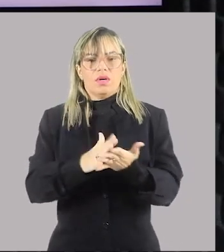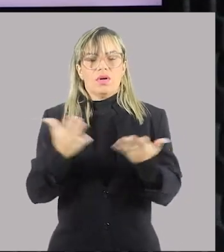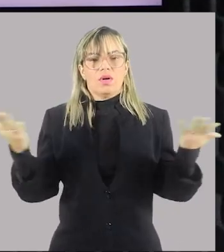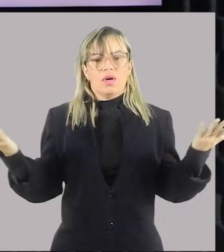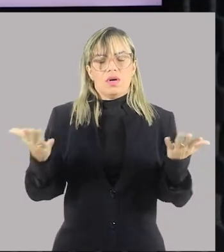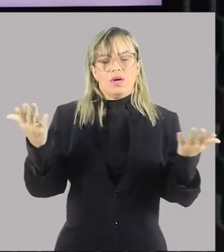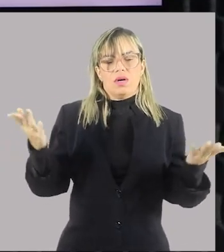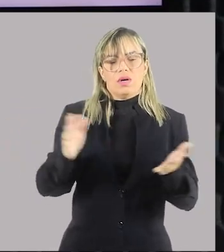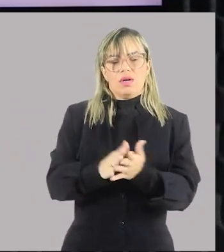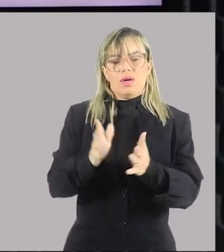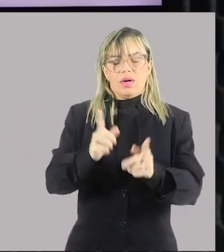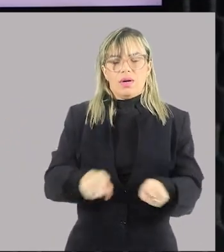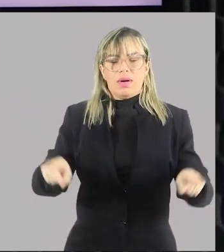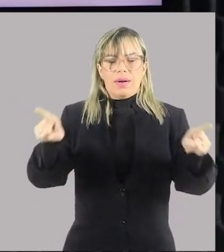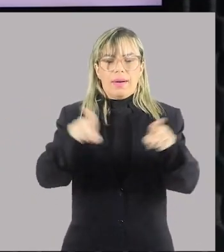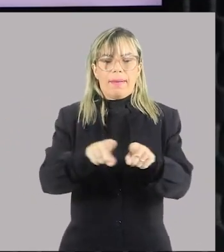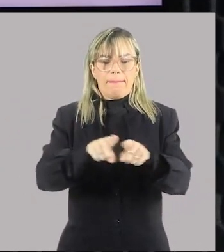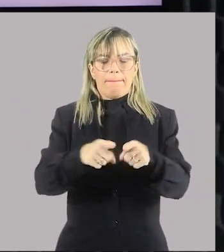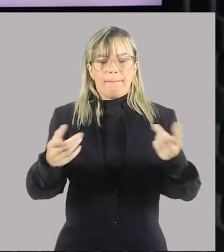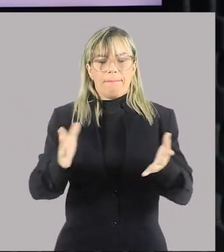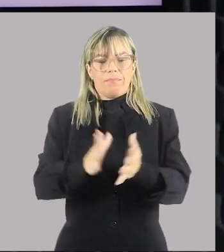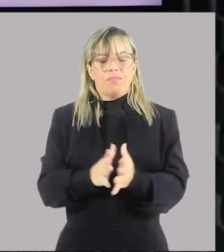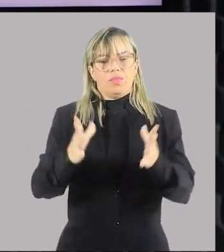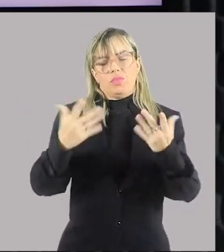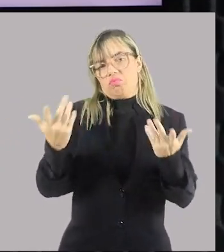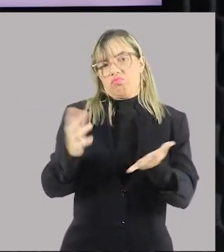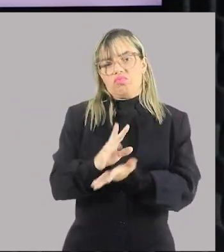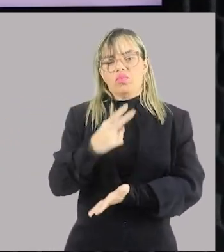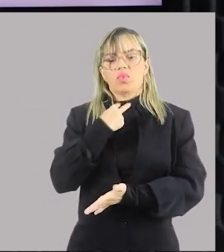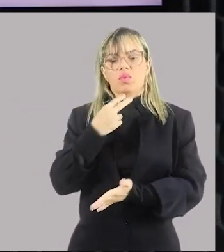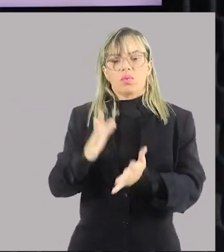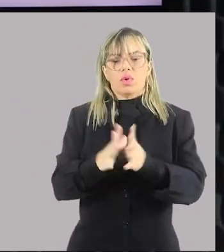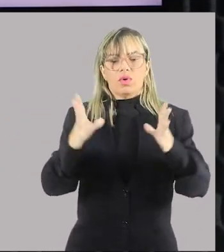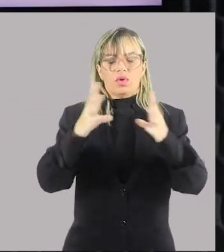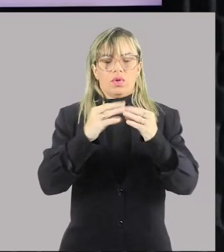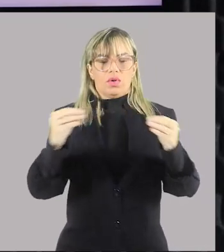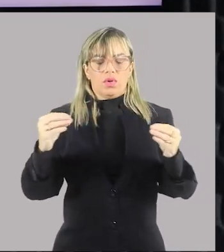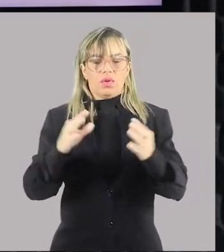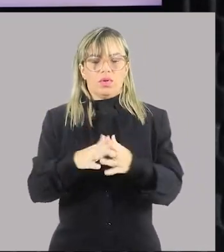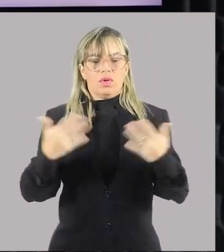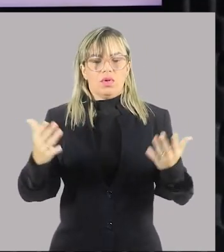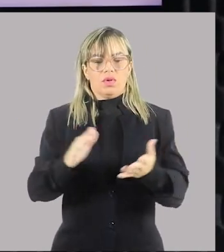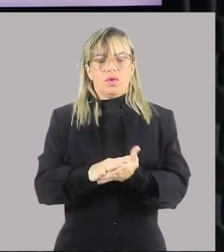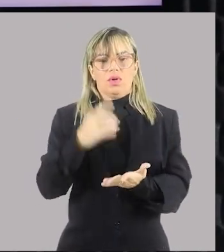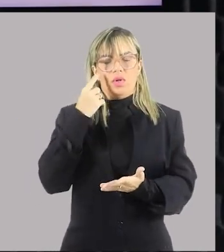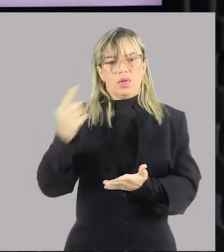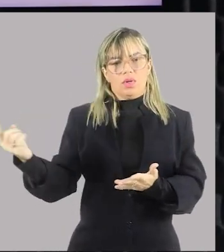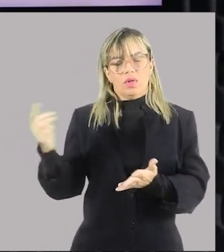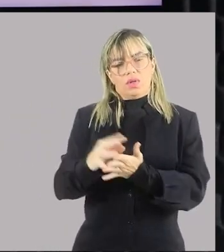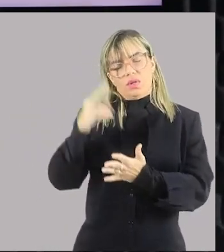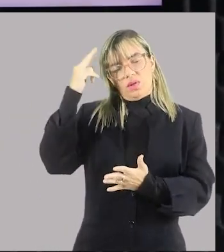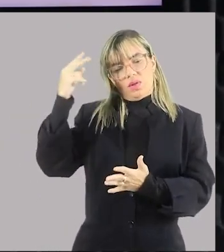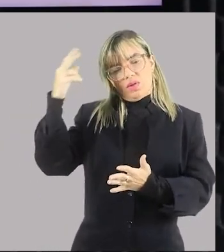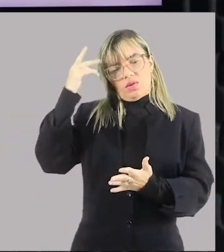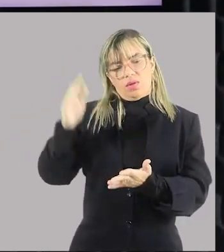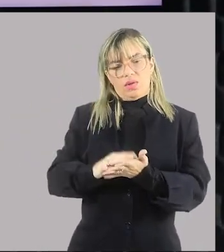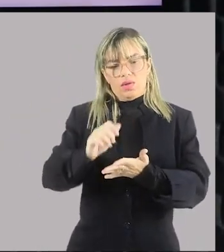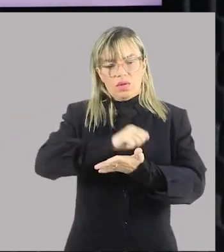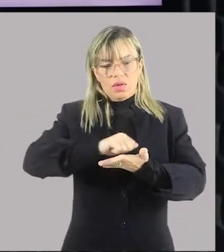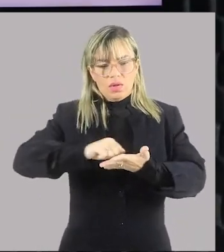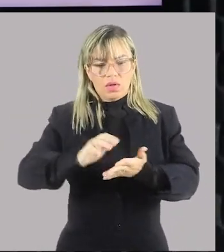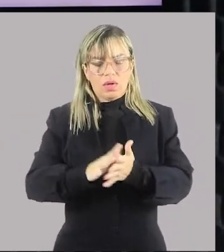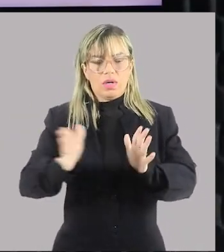tem como, né, apagar, porque ficou emplacado nos anais da história, que é um período